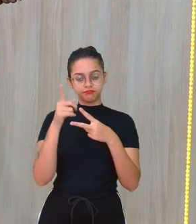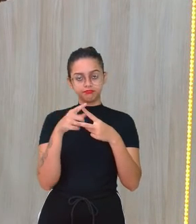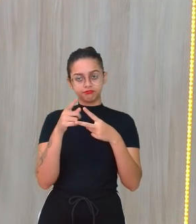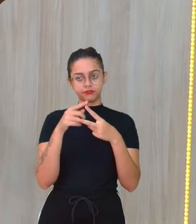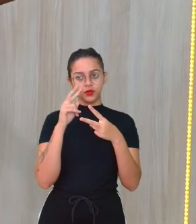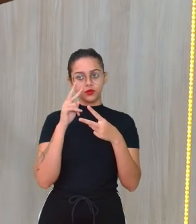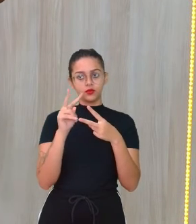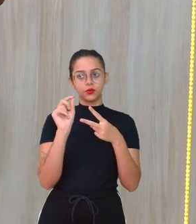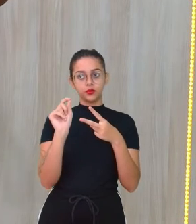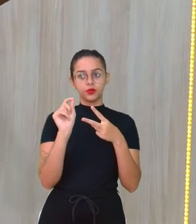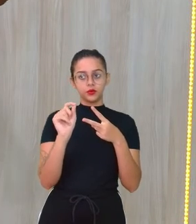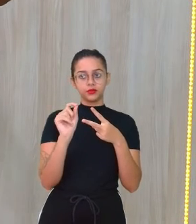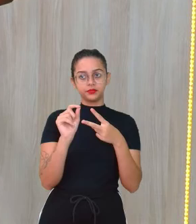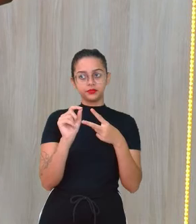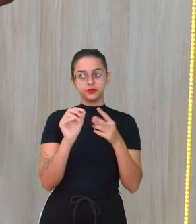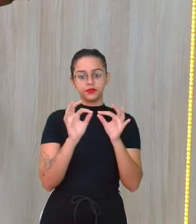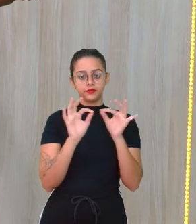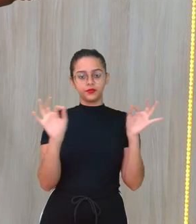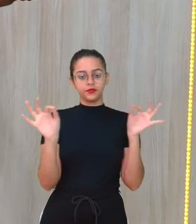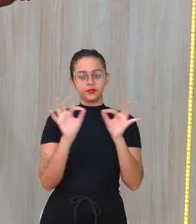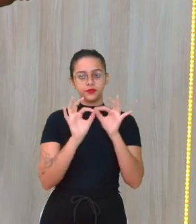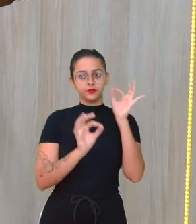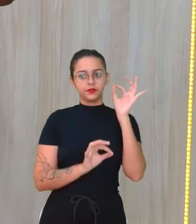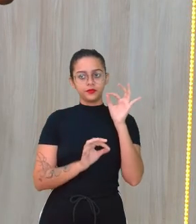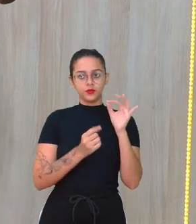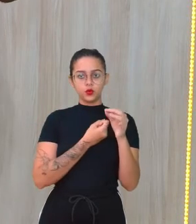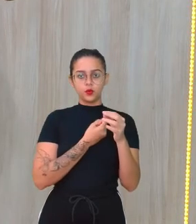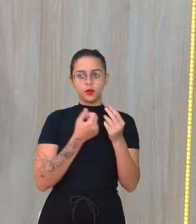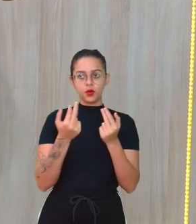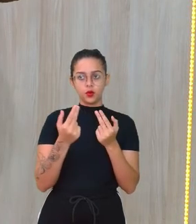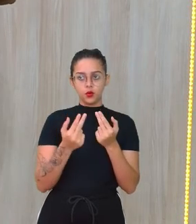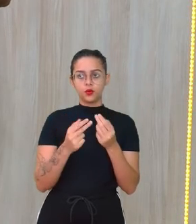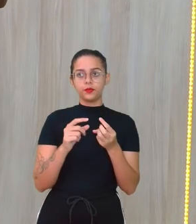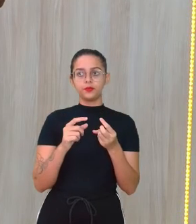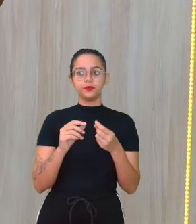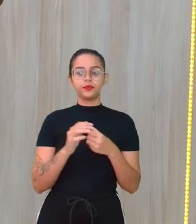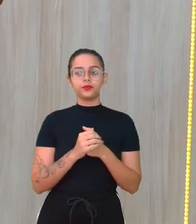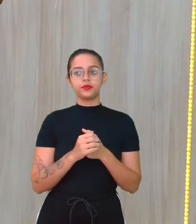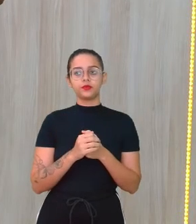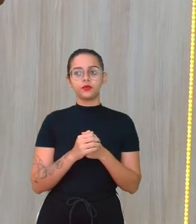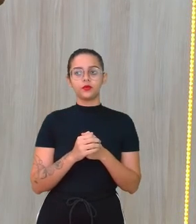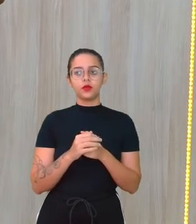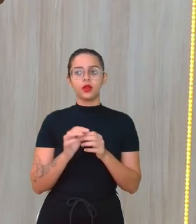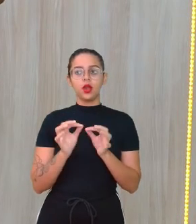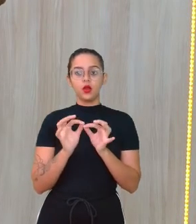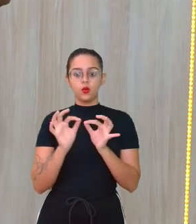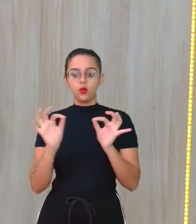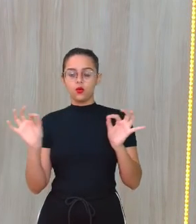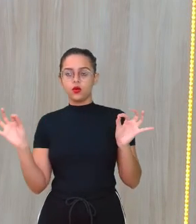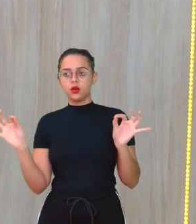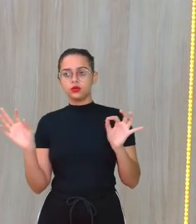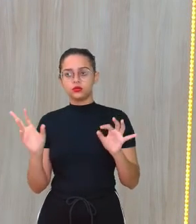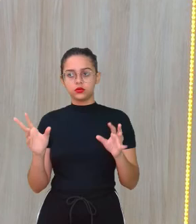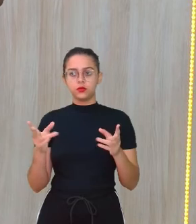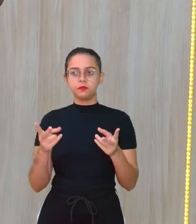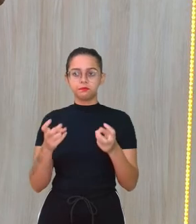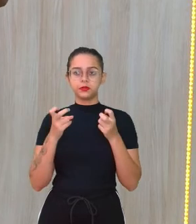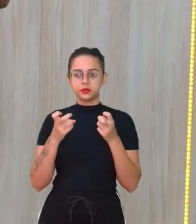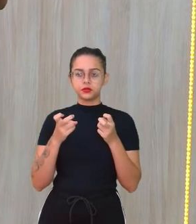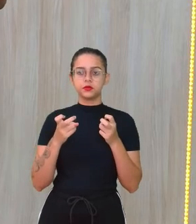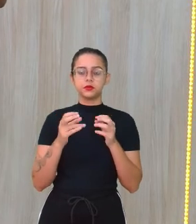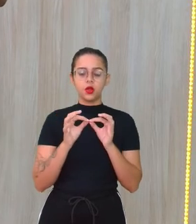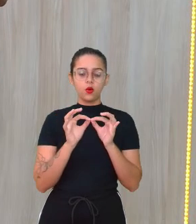gente viu, que são as dimensões proporcionais, e o outro é a questão da angulação, tá certo? Se a gente observar aí